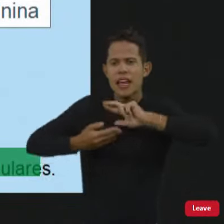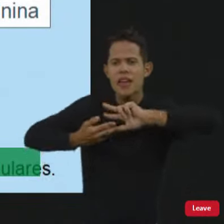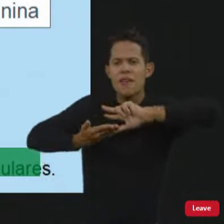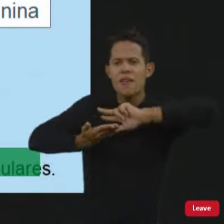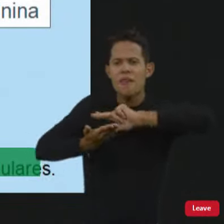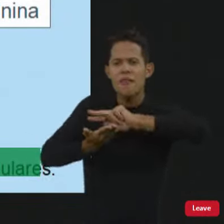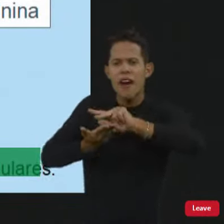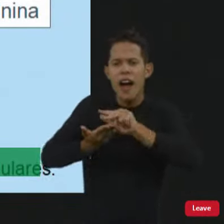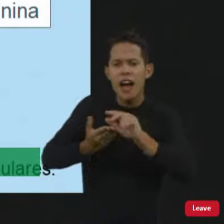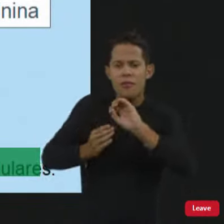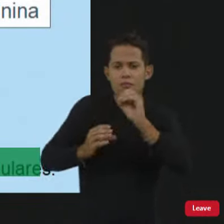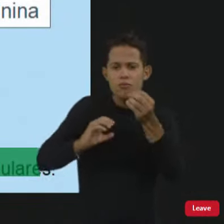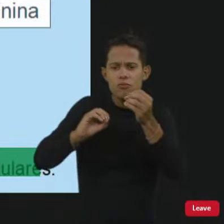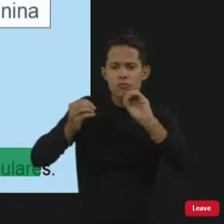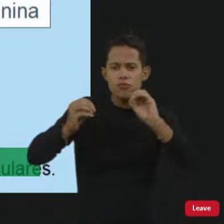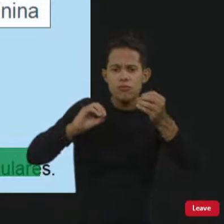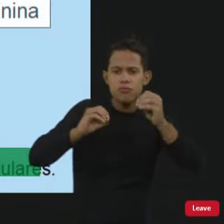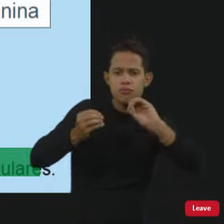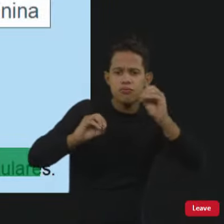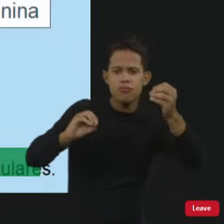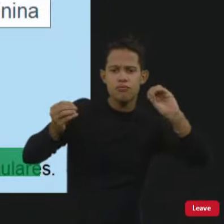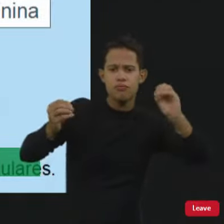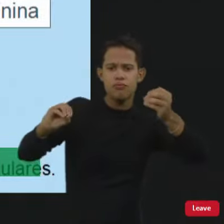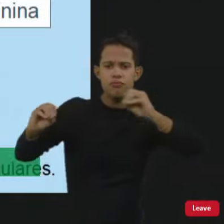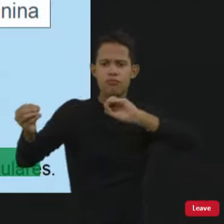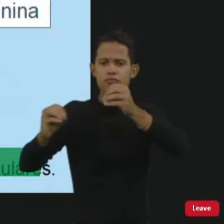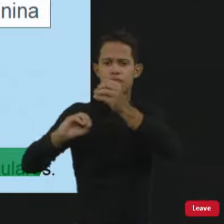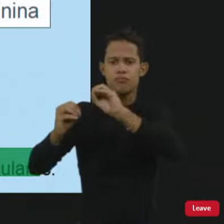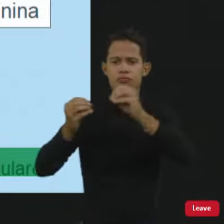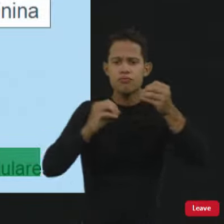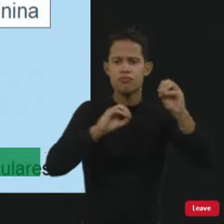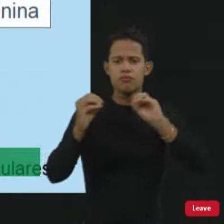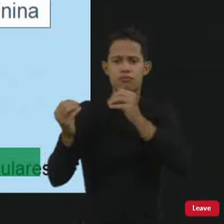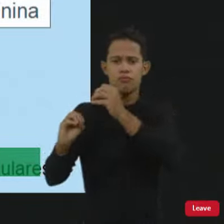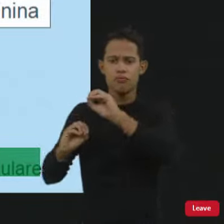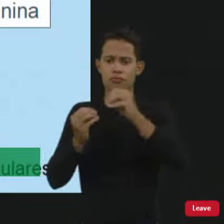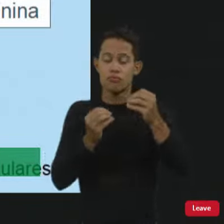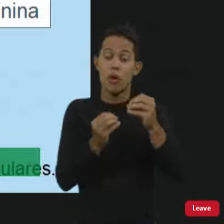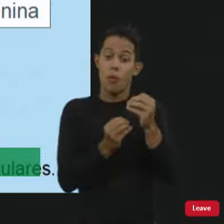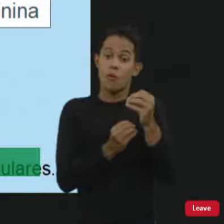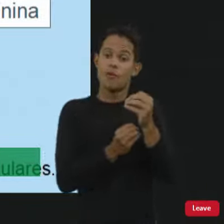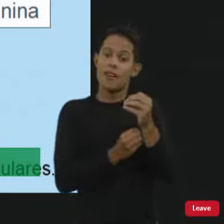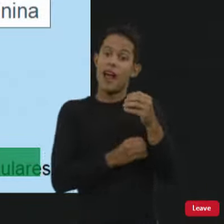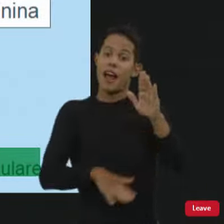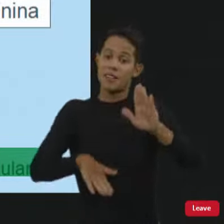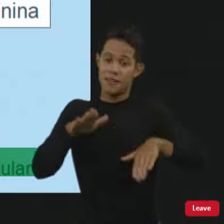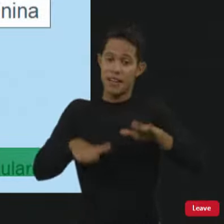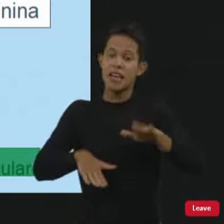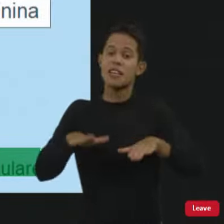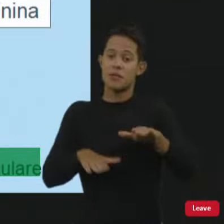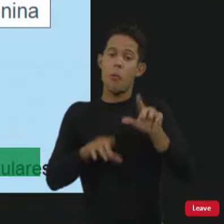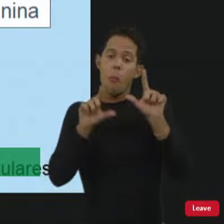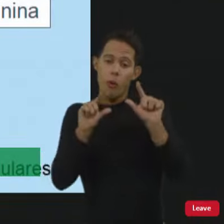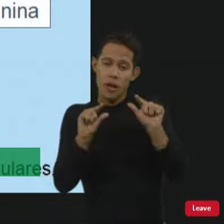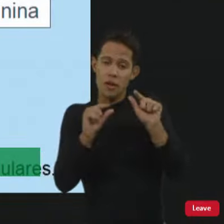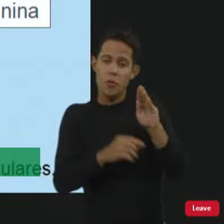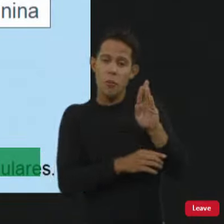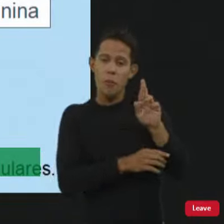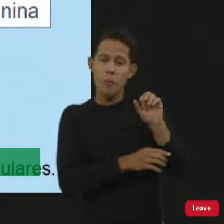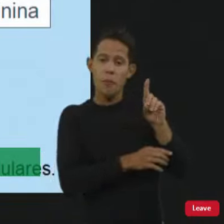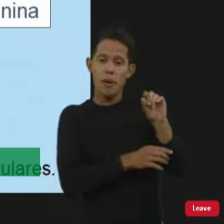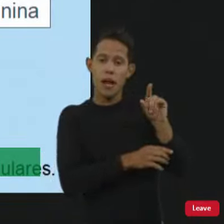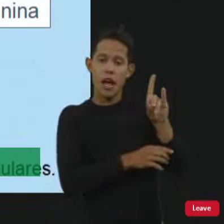para bradicinina. Normalmente, a gente produz um pouco de bradicinina. E é isso que faz com que, na hora